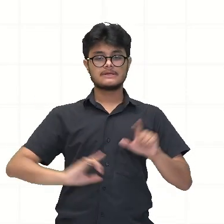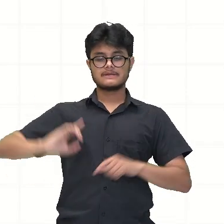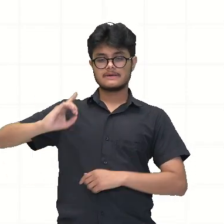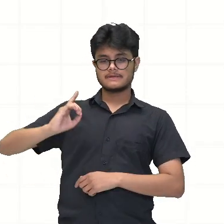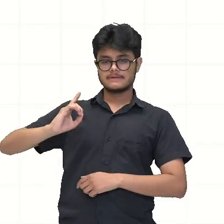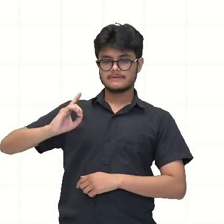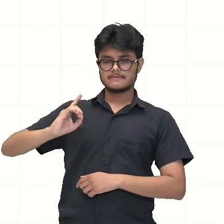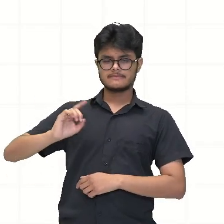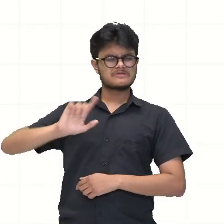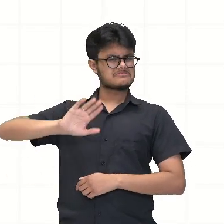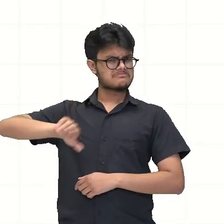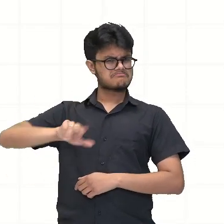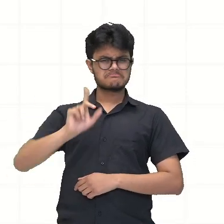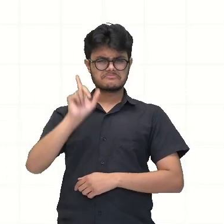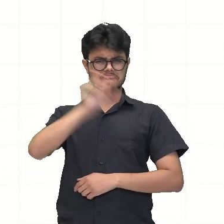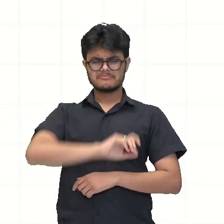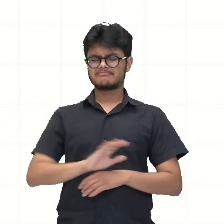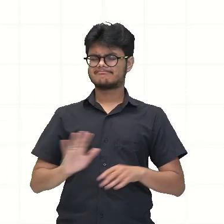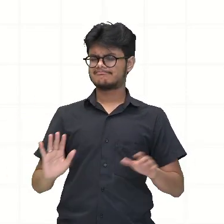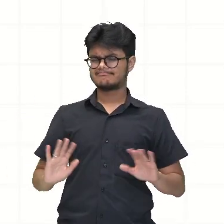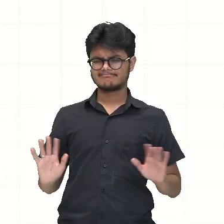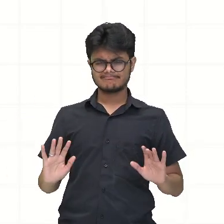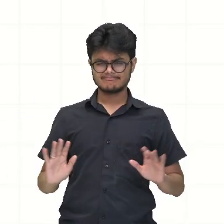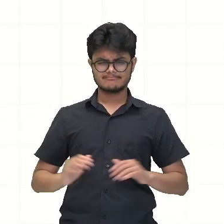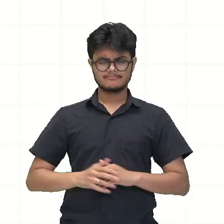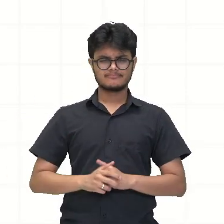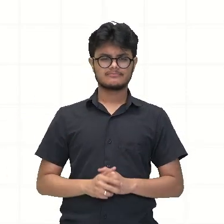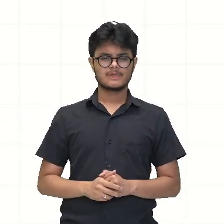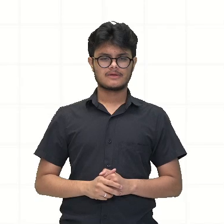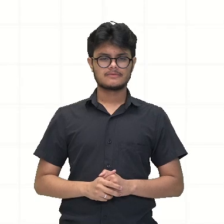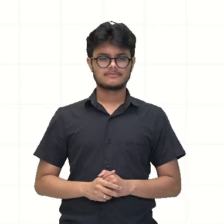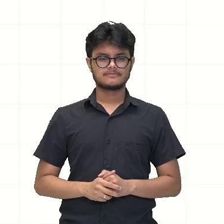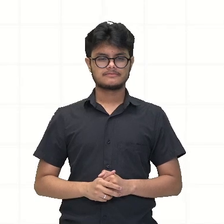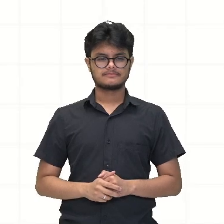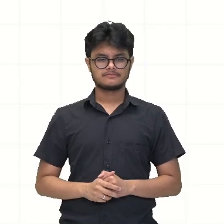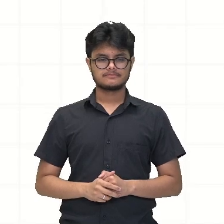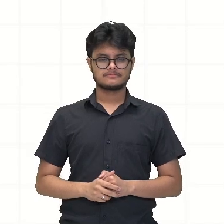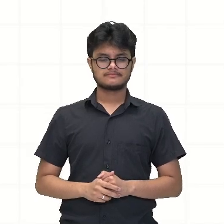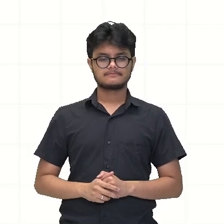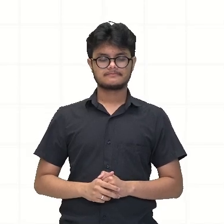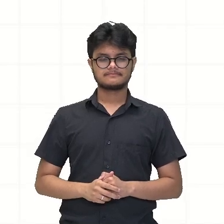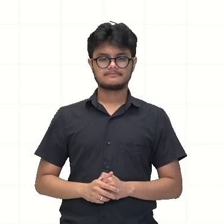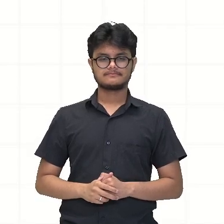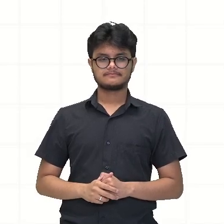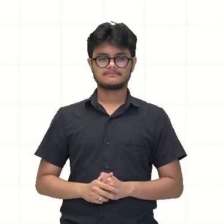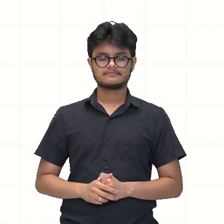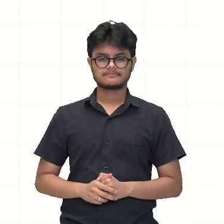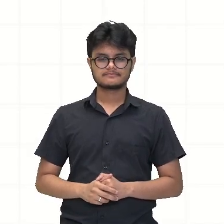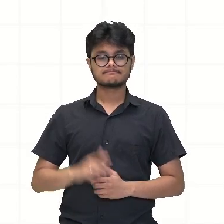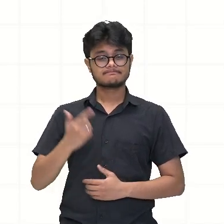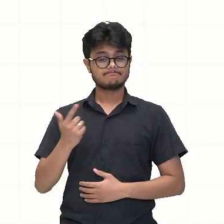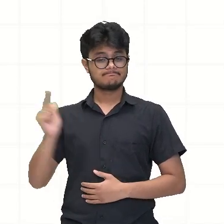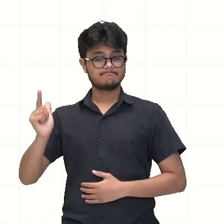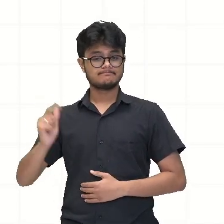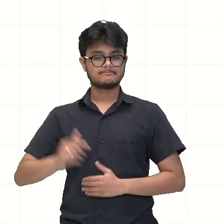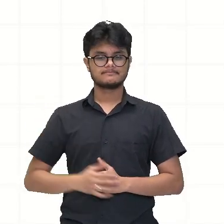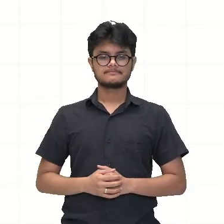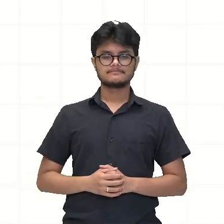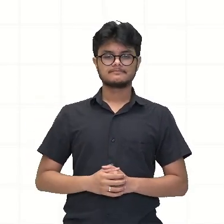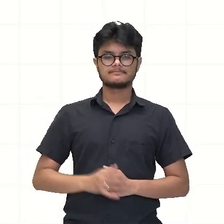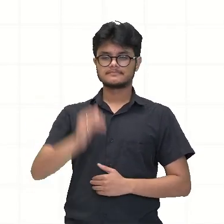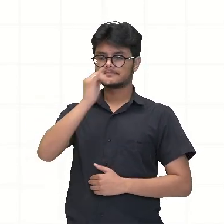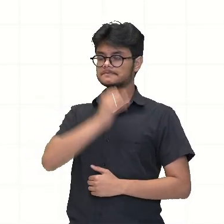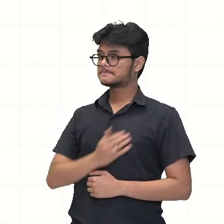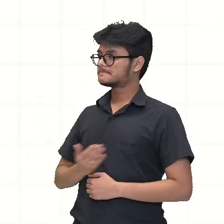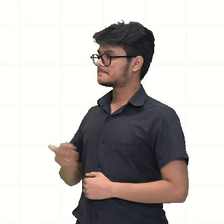como não é difícil a gente calcular um problema de função? Muito bem. Então, vamos seguir para mais um